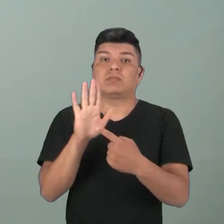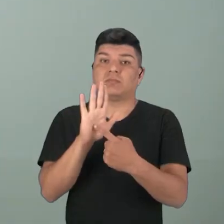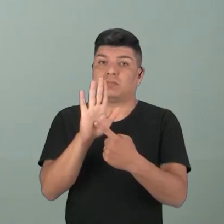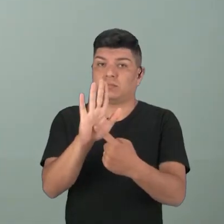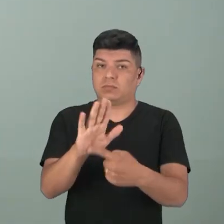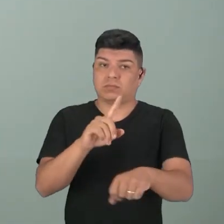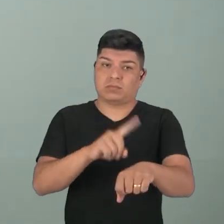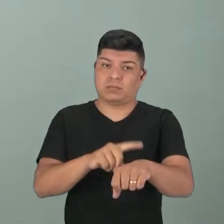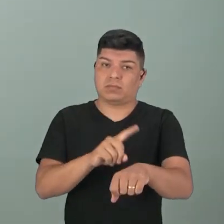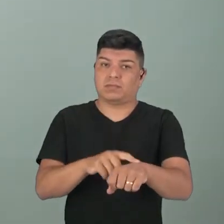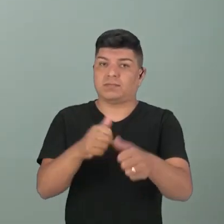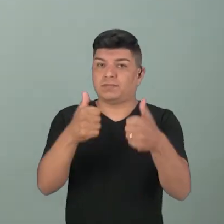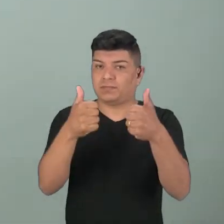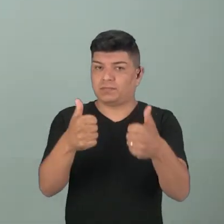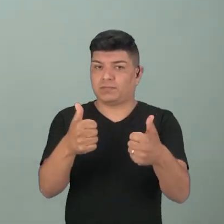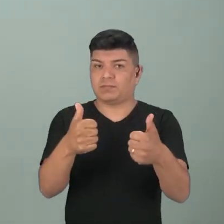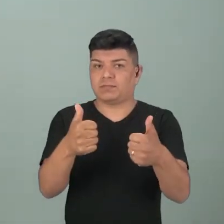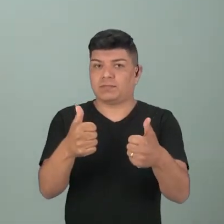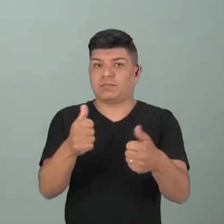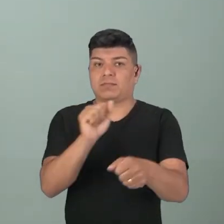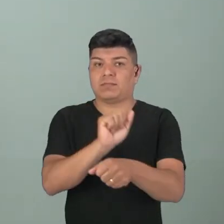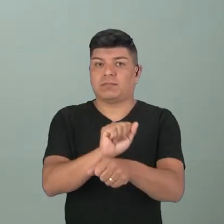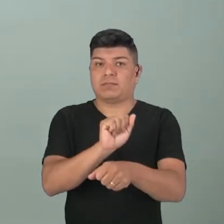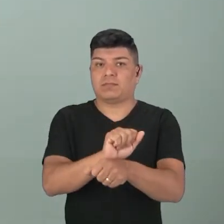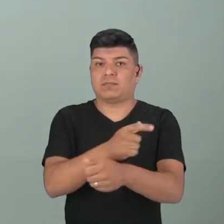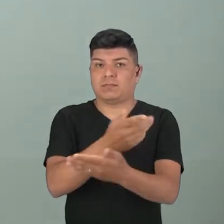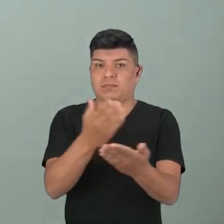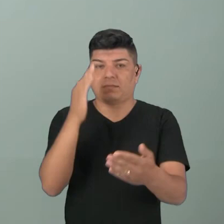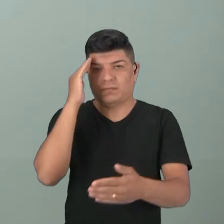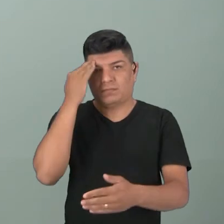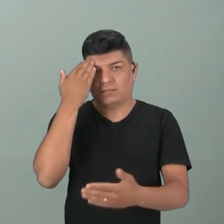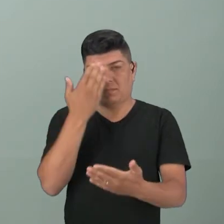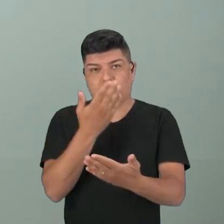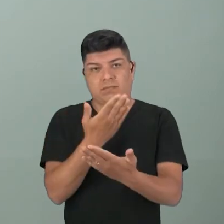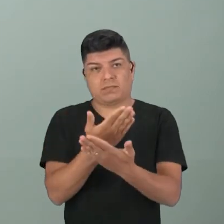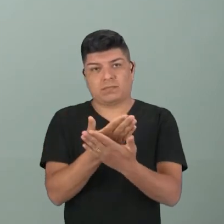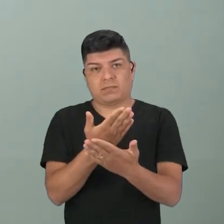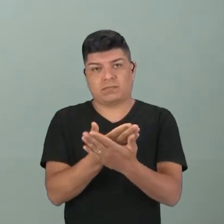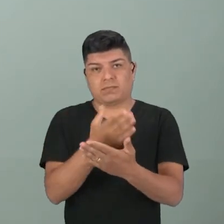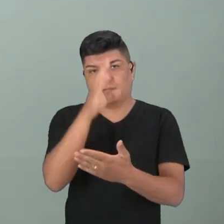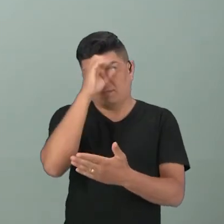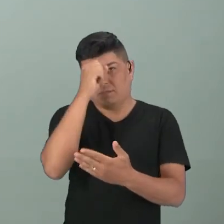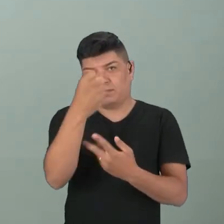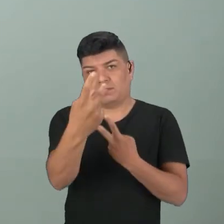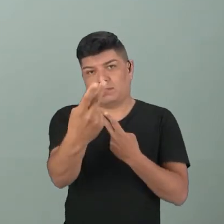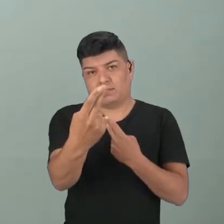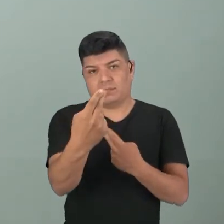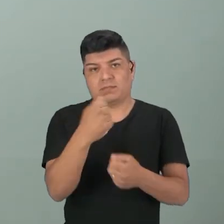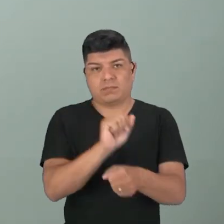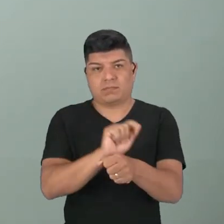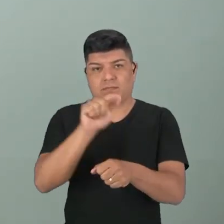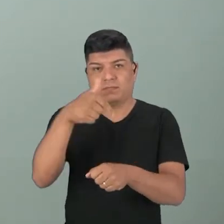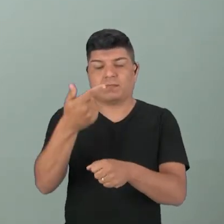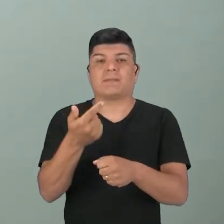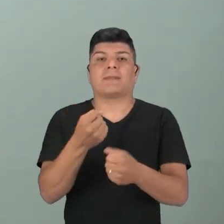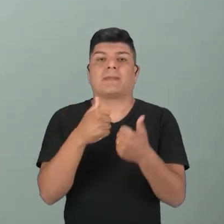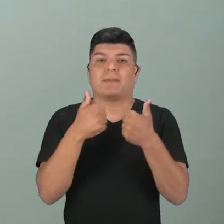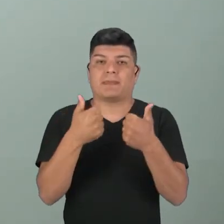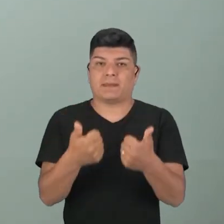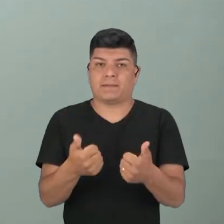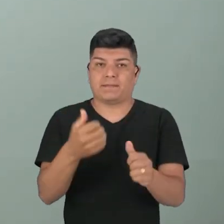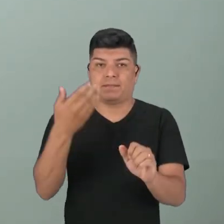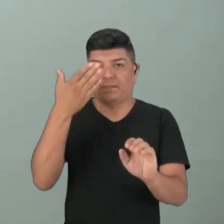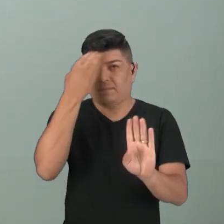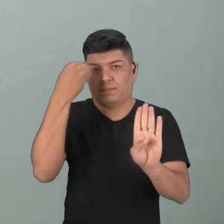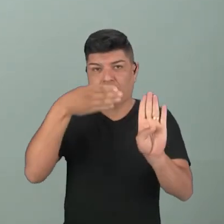representar essas horas aí, tá bom? Eu espero que você tenha compreendido a aula, que você tenha aprendido assim como eu. E te aguardo na próxima, tá bom?